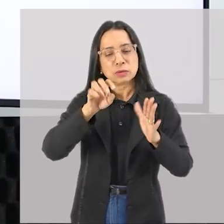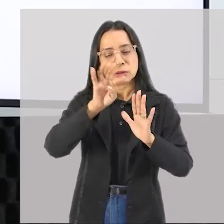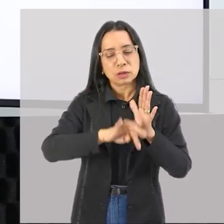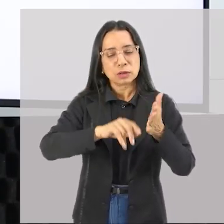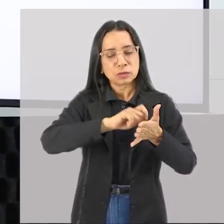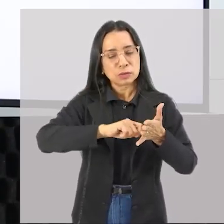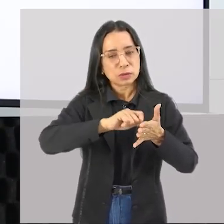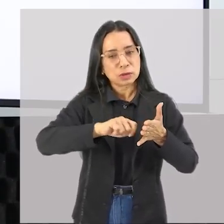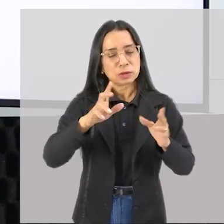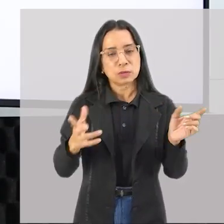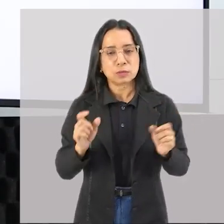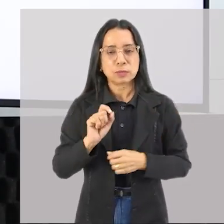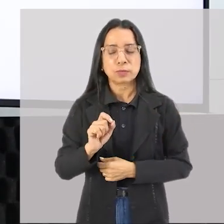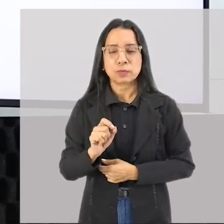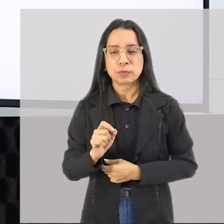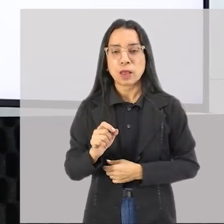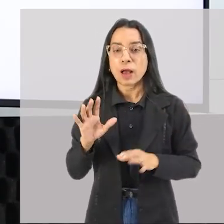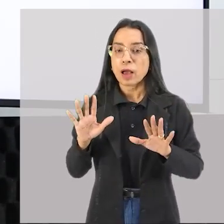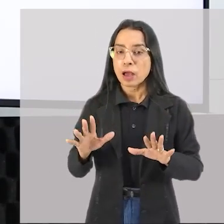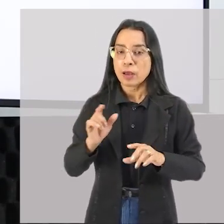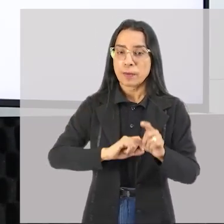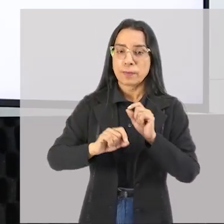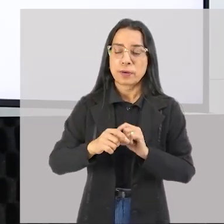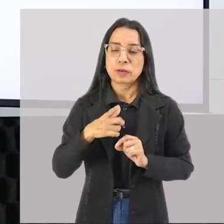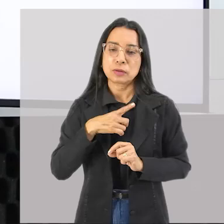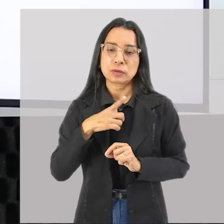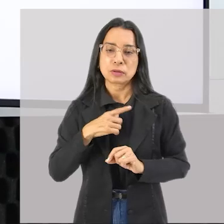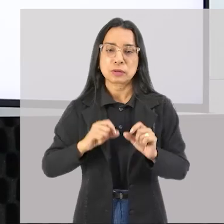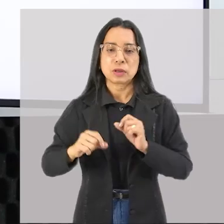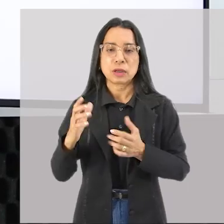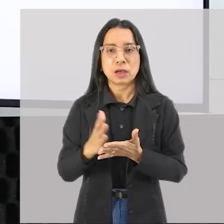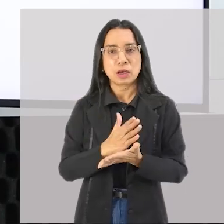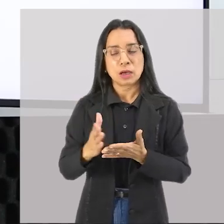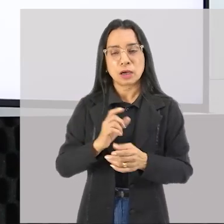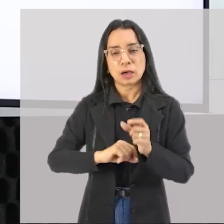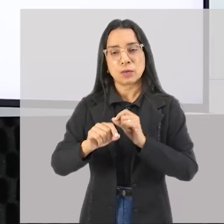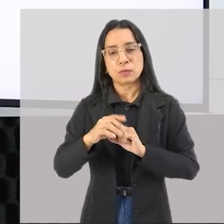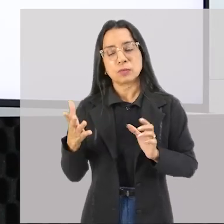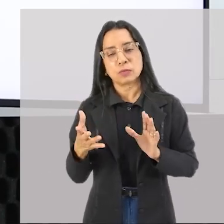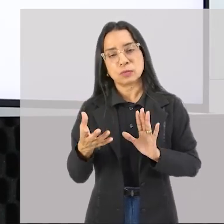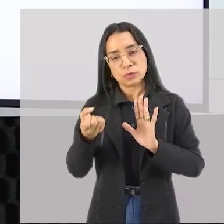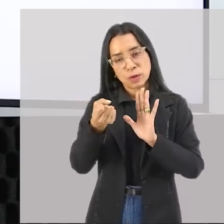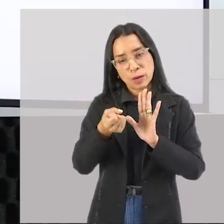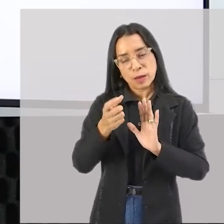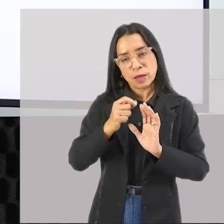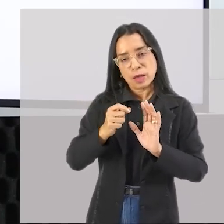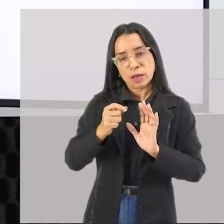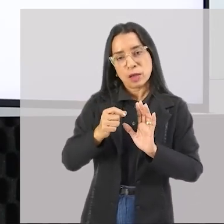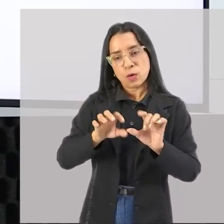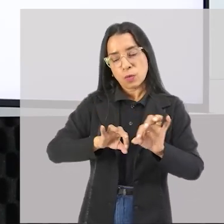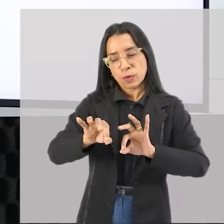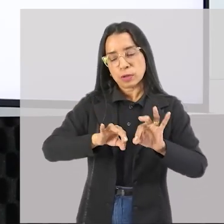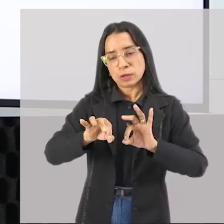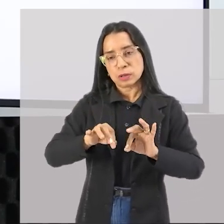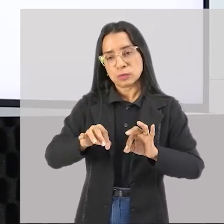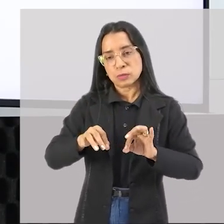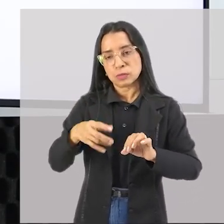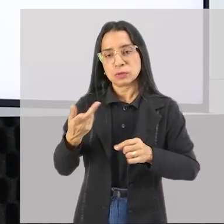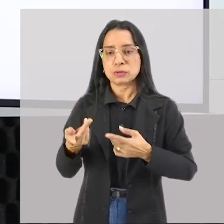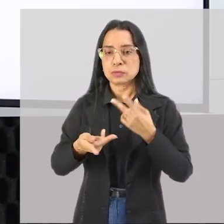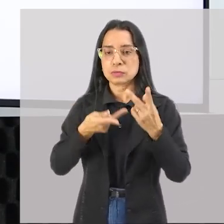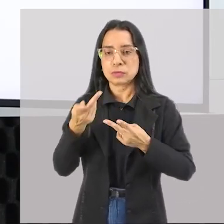para ser lido. Contudo, existem alguns marcadores de discurso também nas comunicações